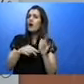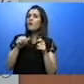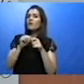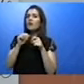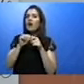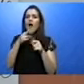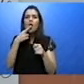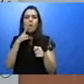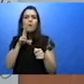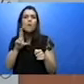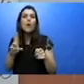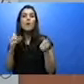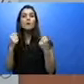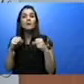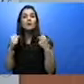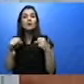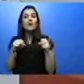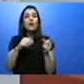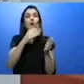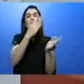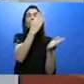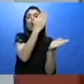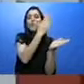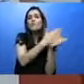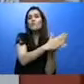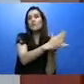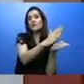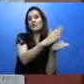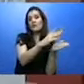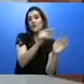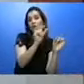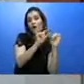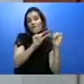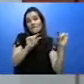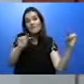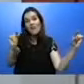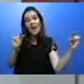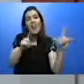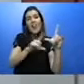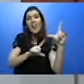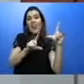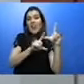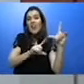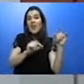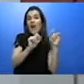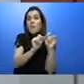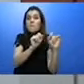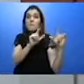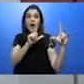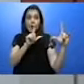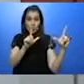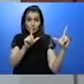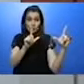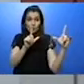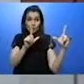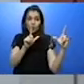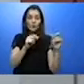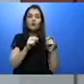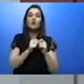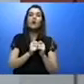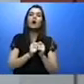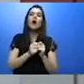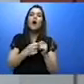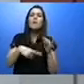atividades, ter atenção para o começo de frase. Letra maiúscula, substantivo próprio, nome de